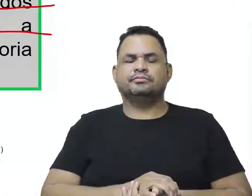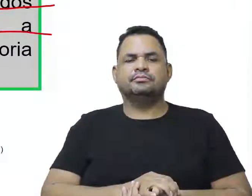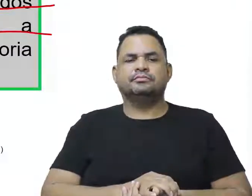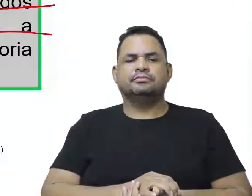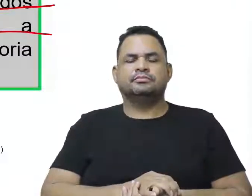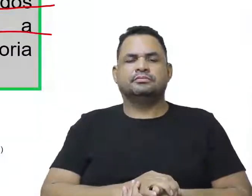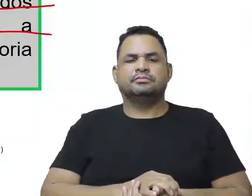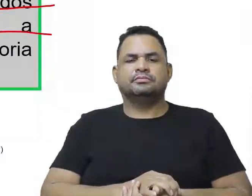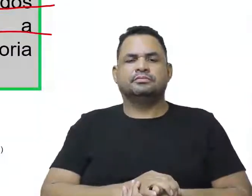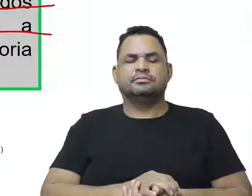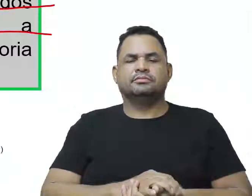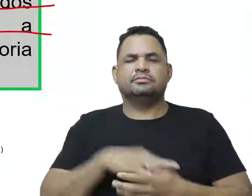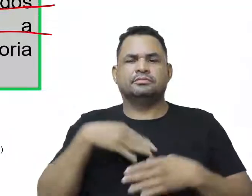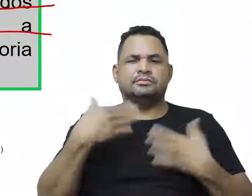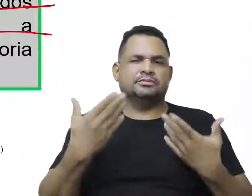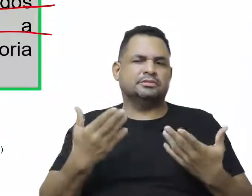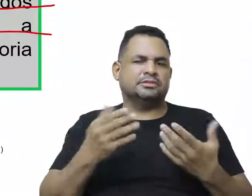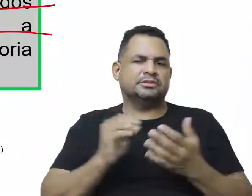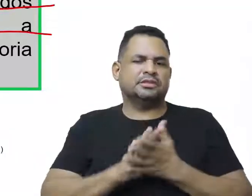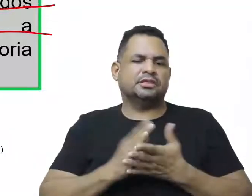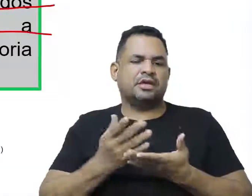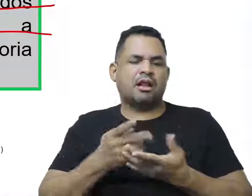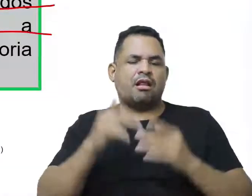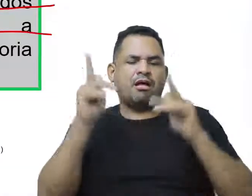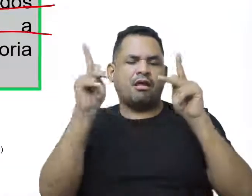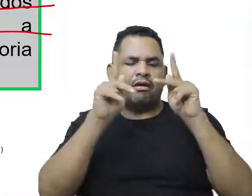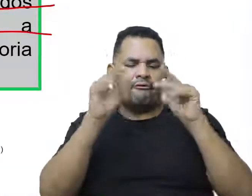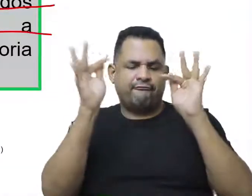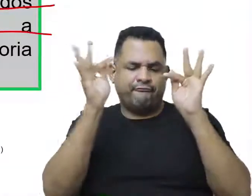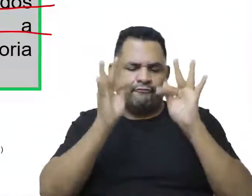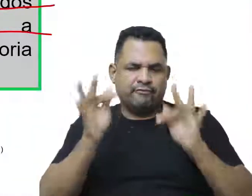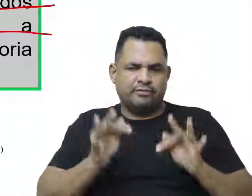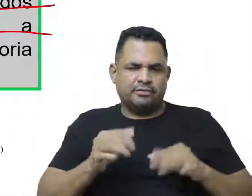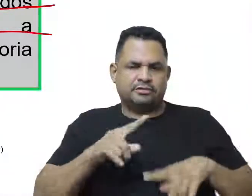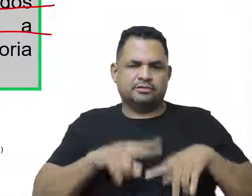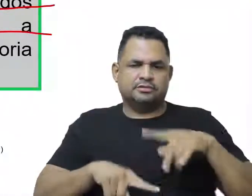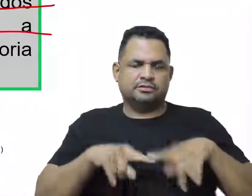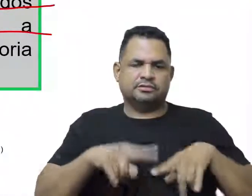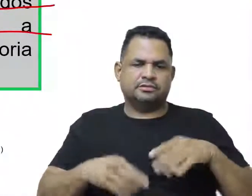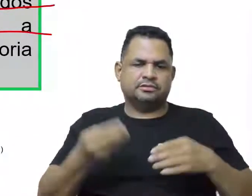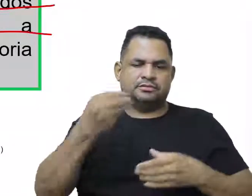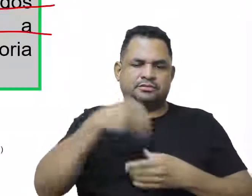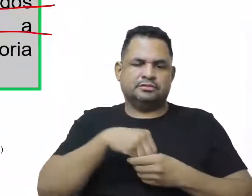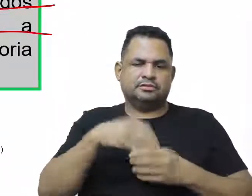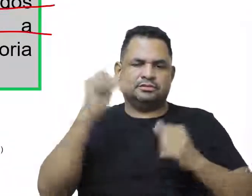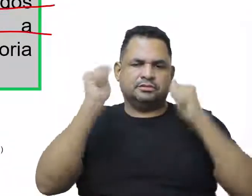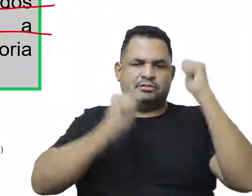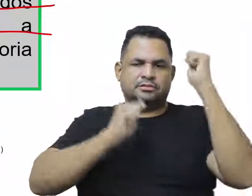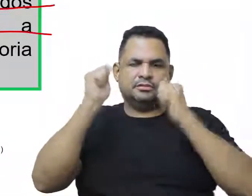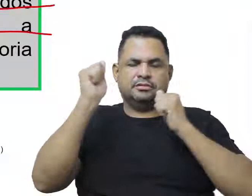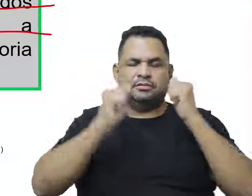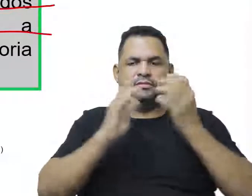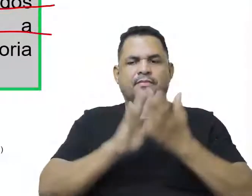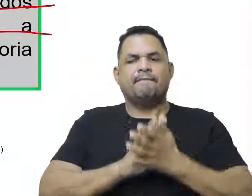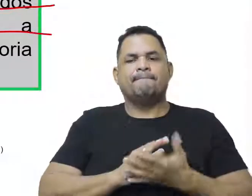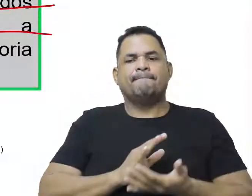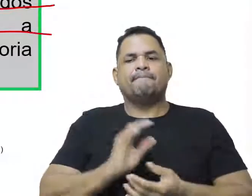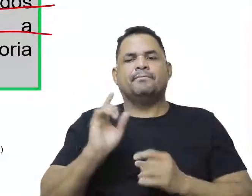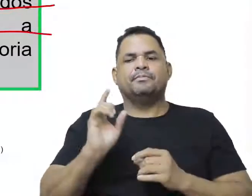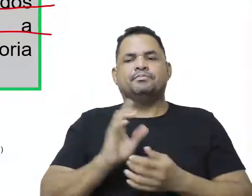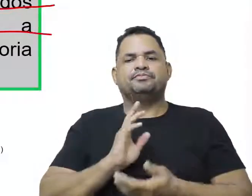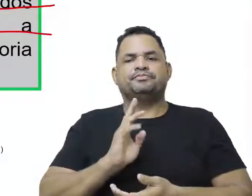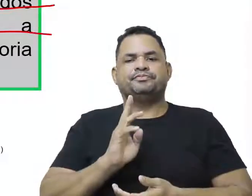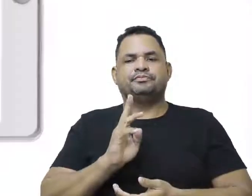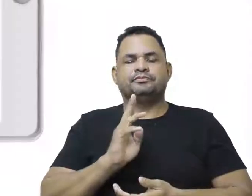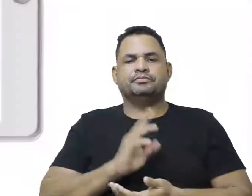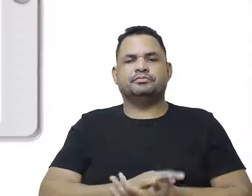sentimento colocando a felicidade né nos produtos nessa indústria Tá certo que a cada